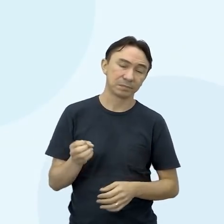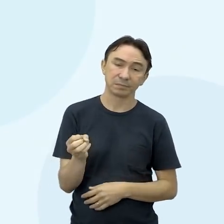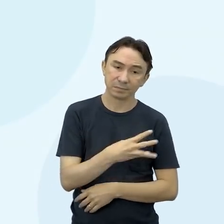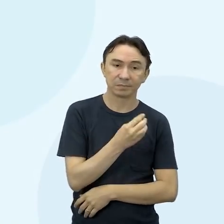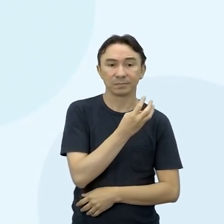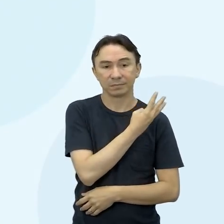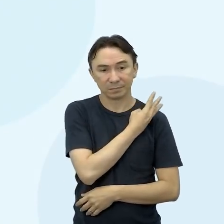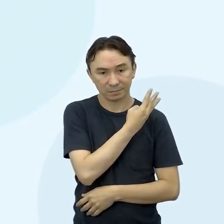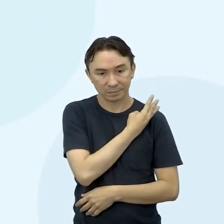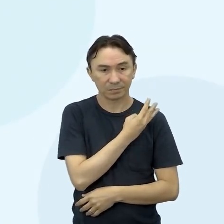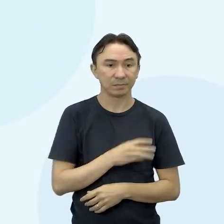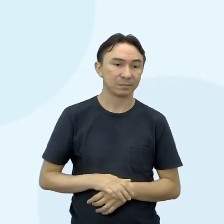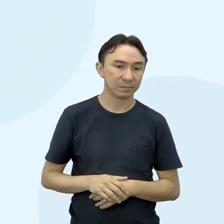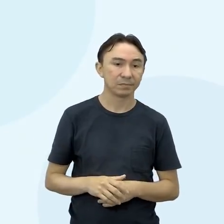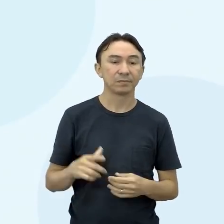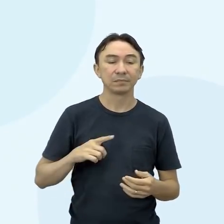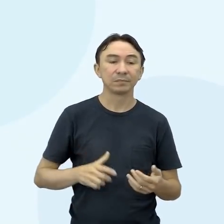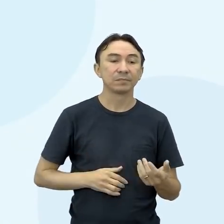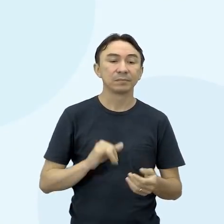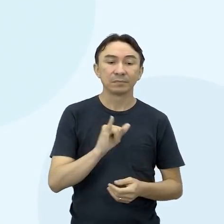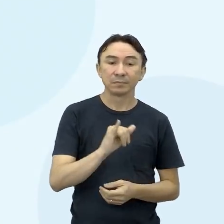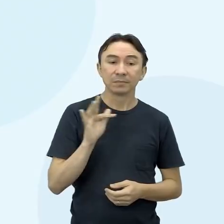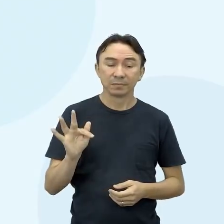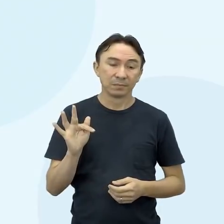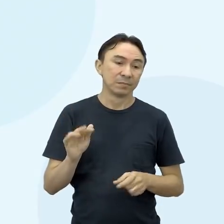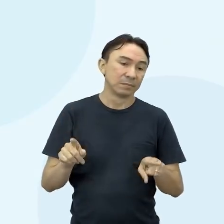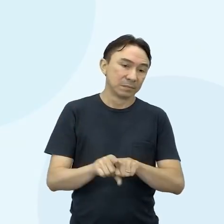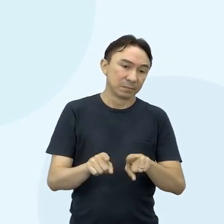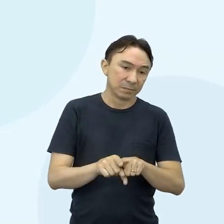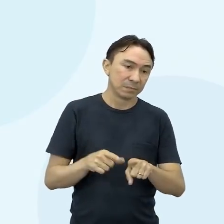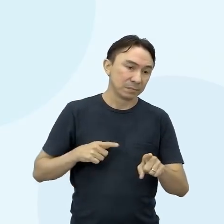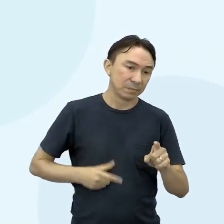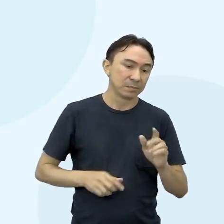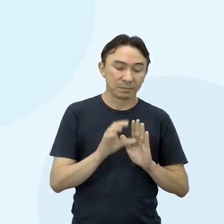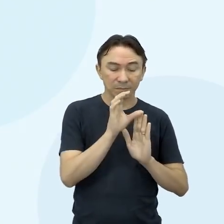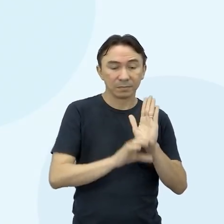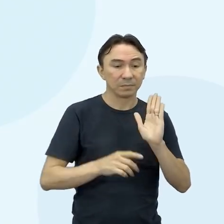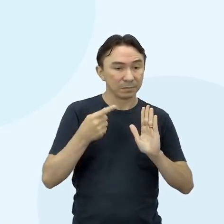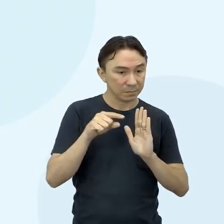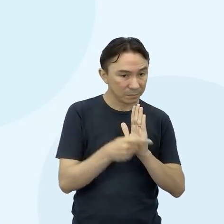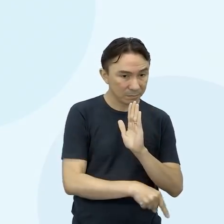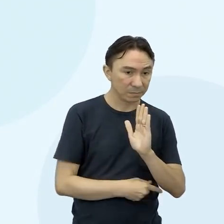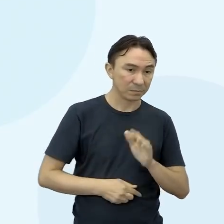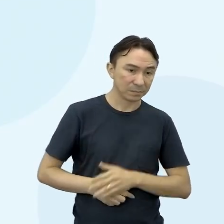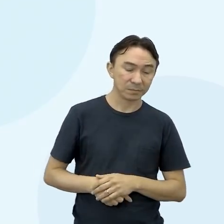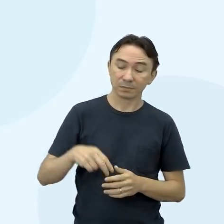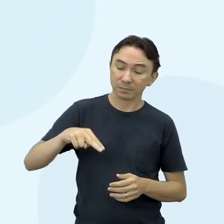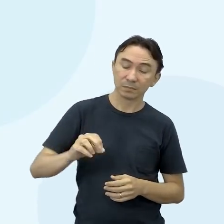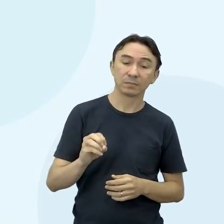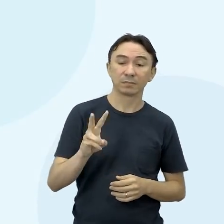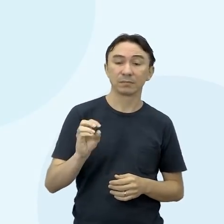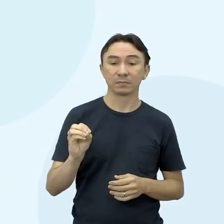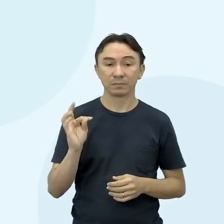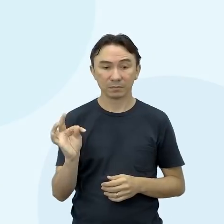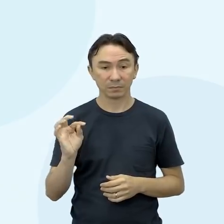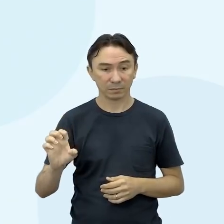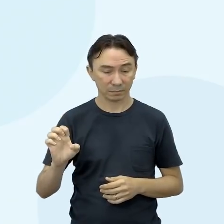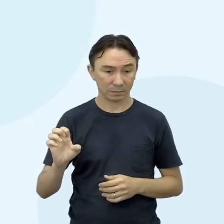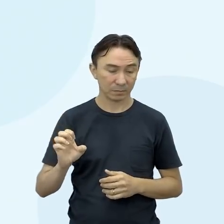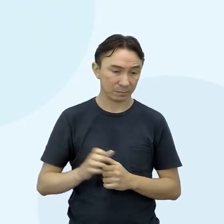itinerários formativos, aprofundamento curricular, Novotec e Novotec integrado. No próximo slide nós temos